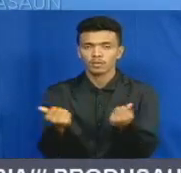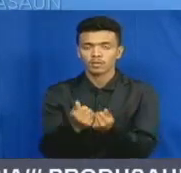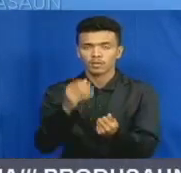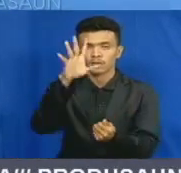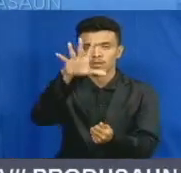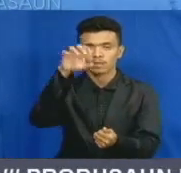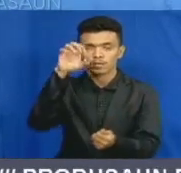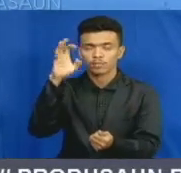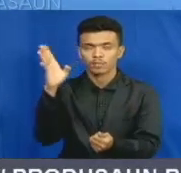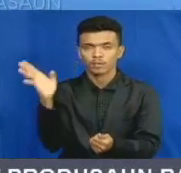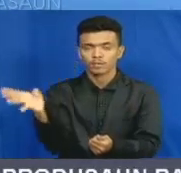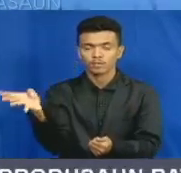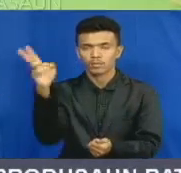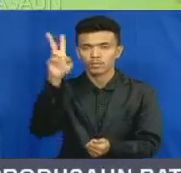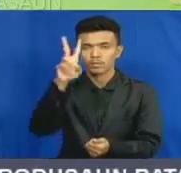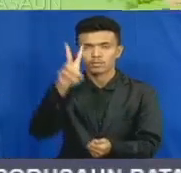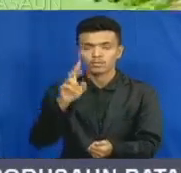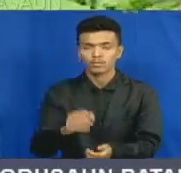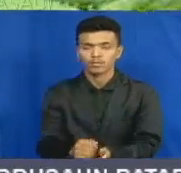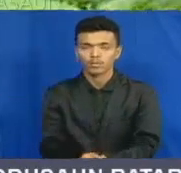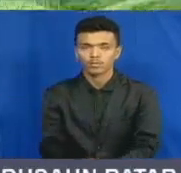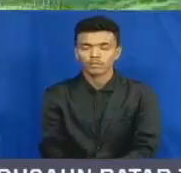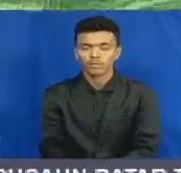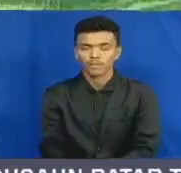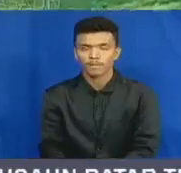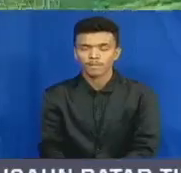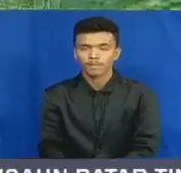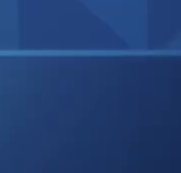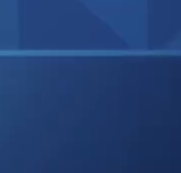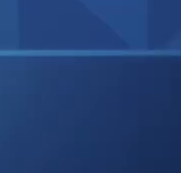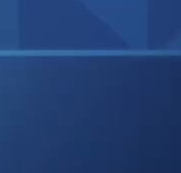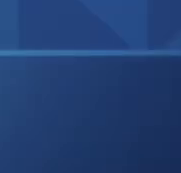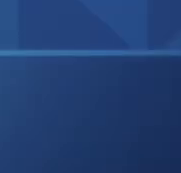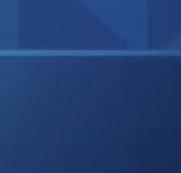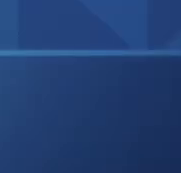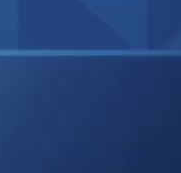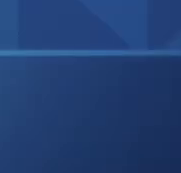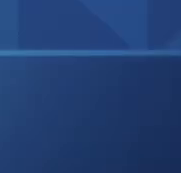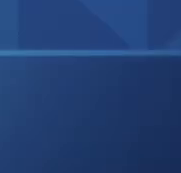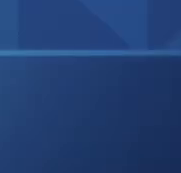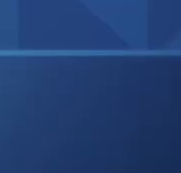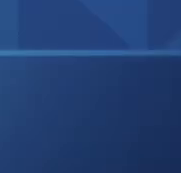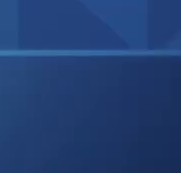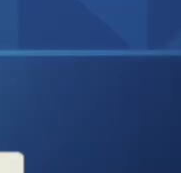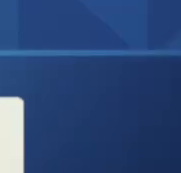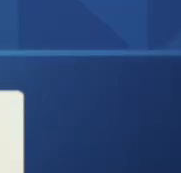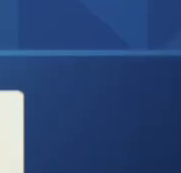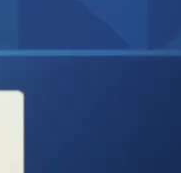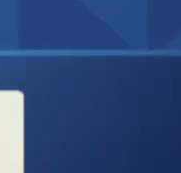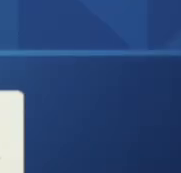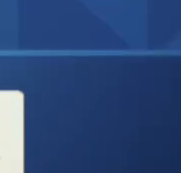lima hat nulu resing rua usi munisipu gubernaru Triponi Marques RTTL. Hai, telespectadores, atu